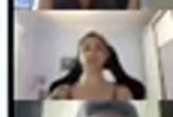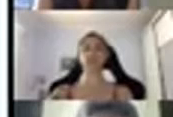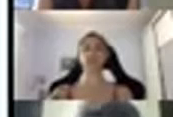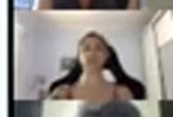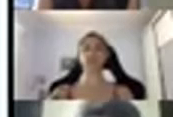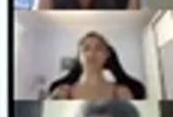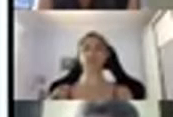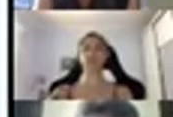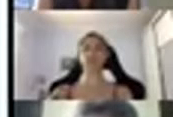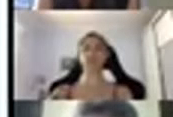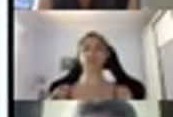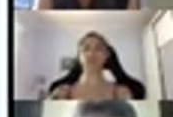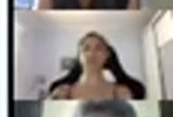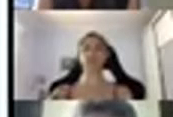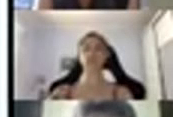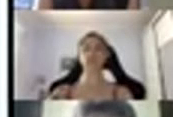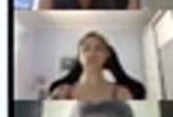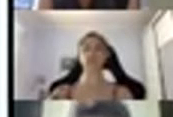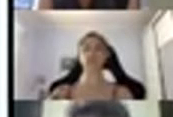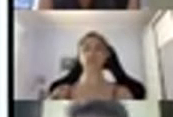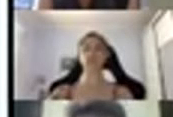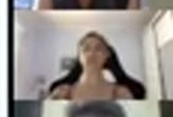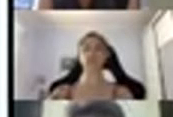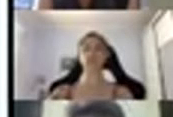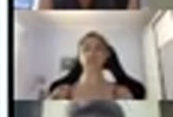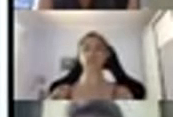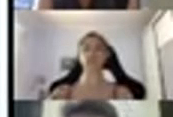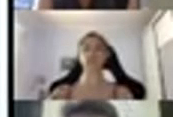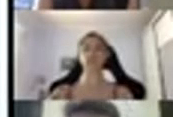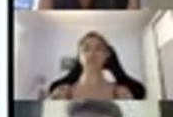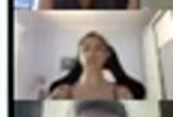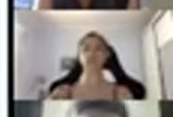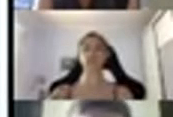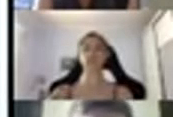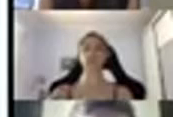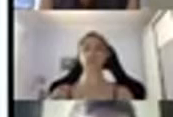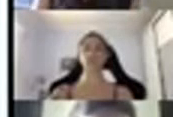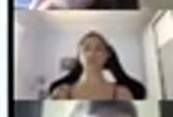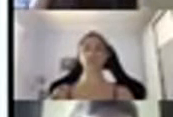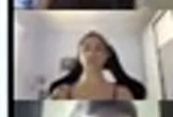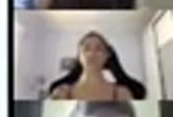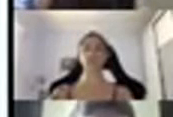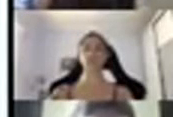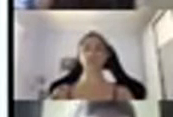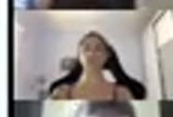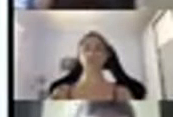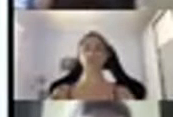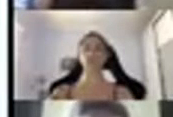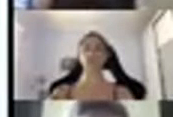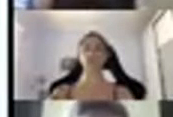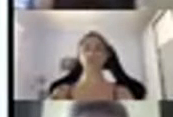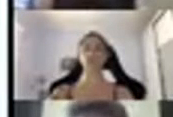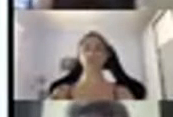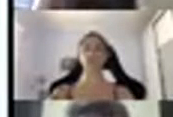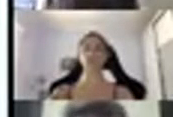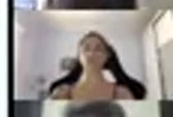de julho ali. Então, a gente realmente está subindo. Isso daí agora vai se repetir assim em todos os níveis. A gente, da semana